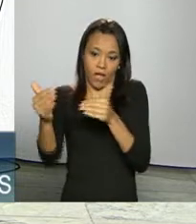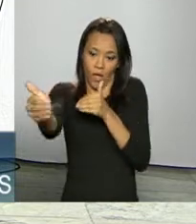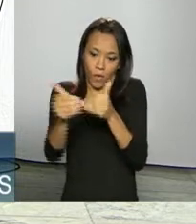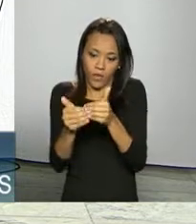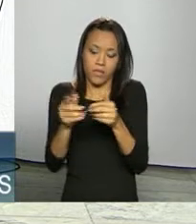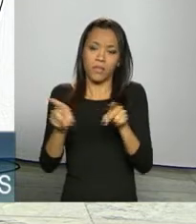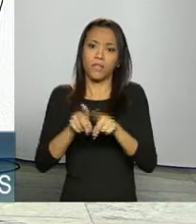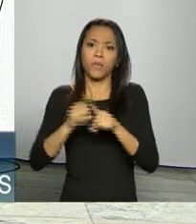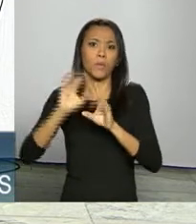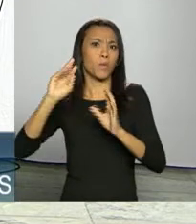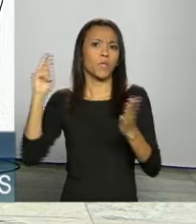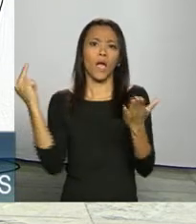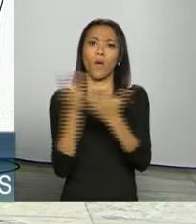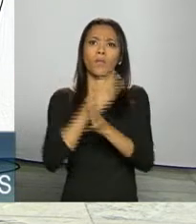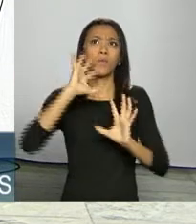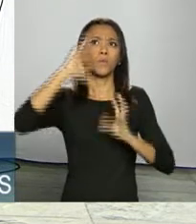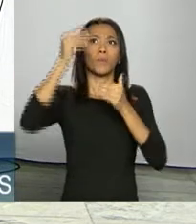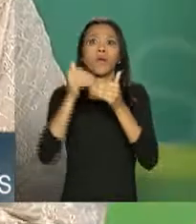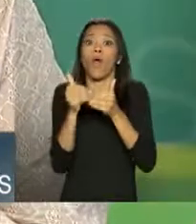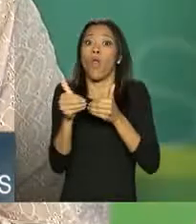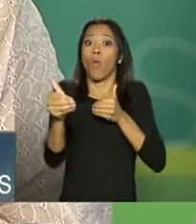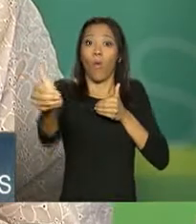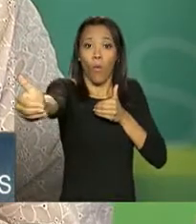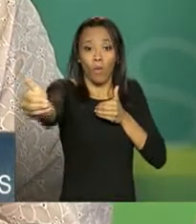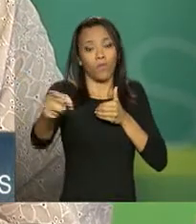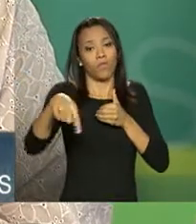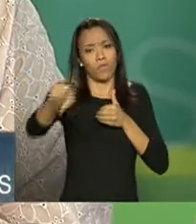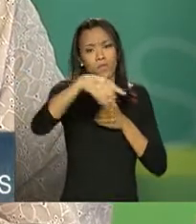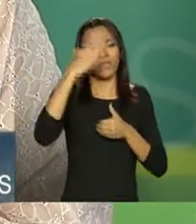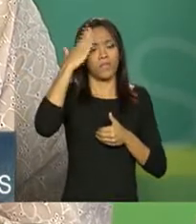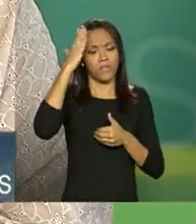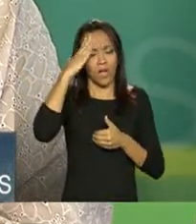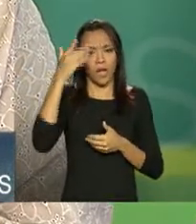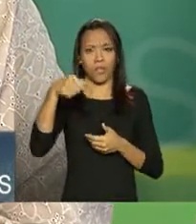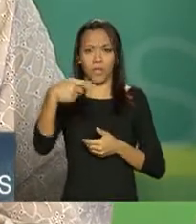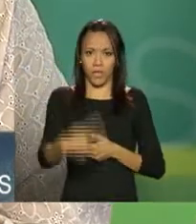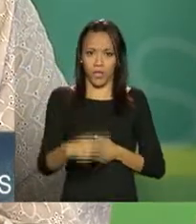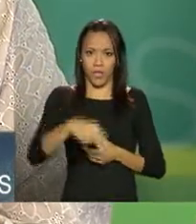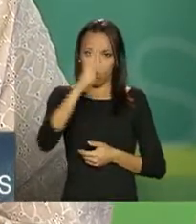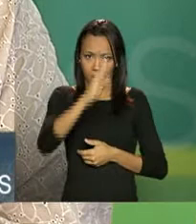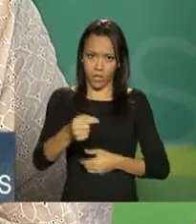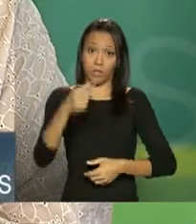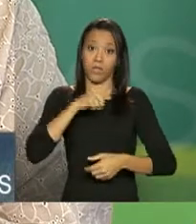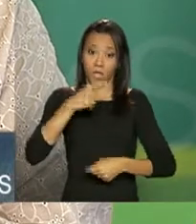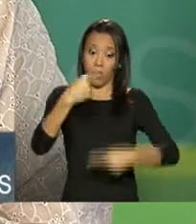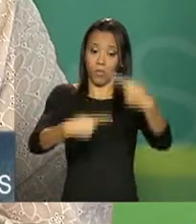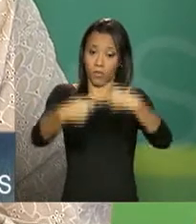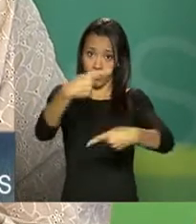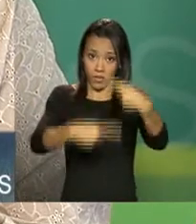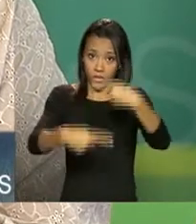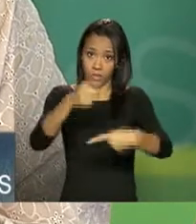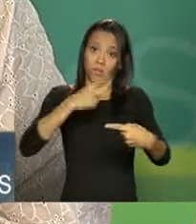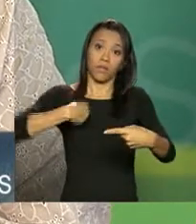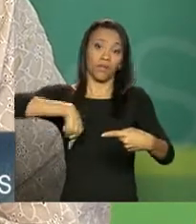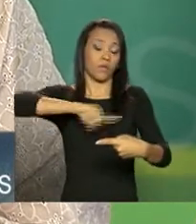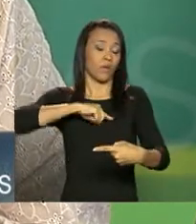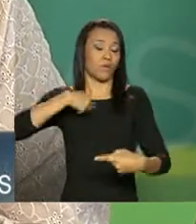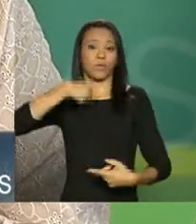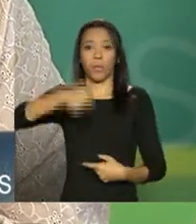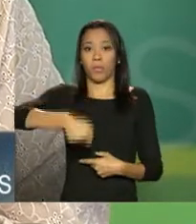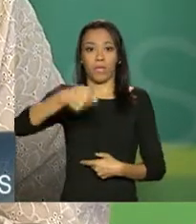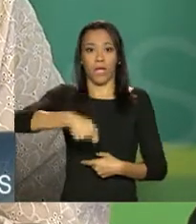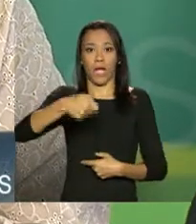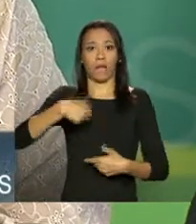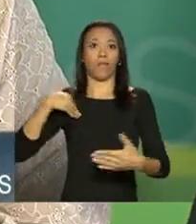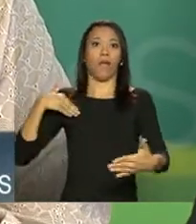esquemáticos de médio não traz você sabe muito bem que o Brasil tem uma política de clima de mitigação voluntária lá no somos obrigados a ter